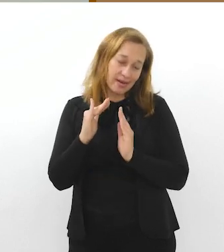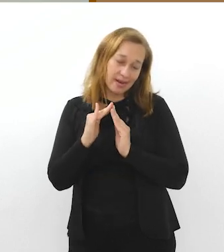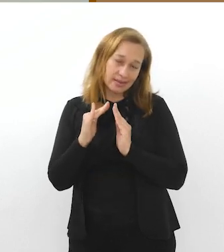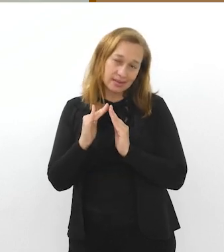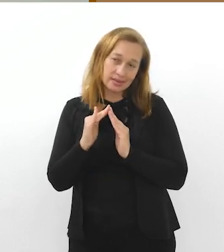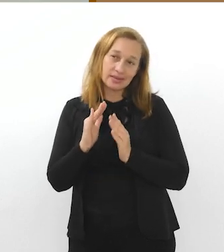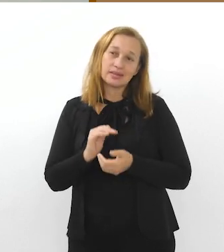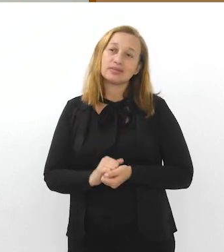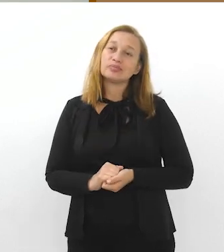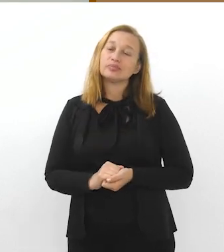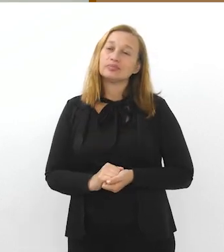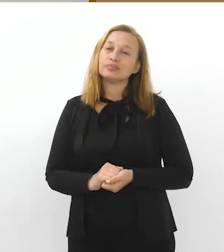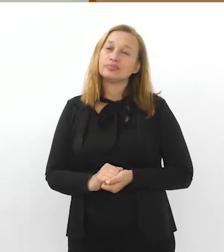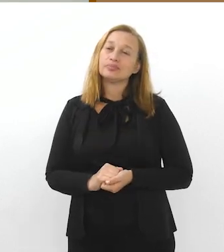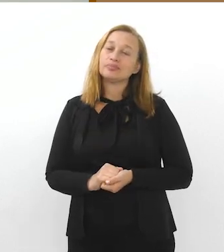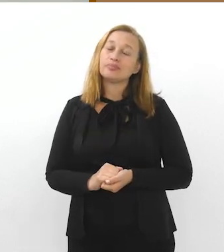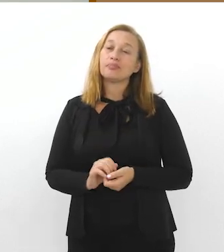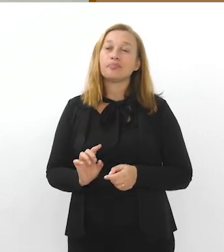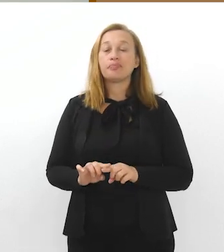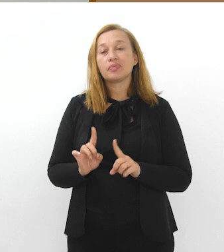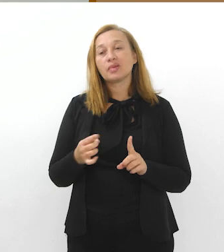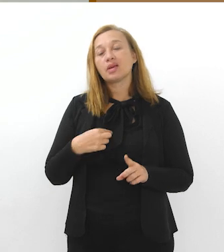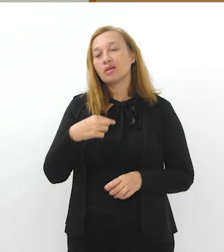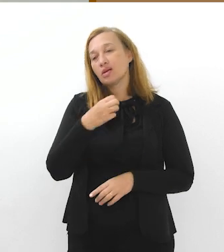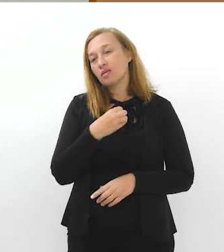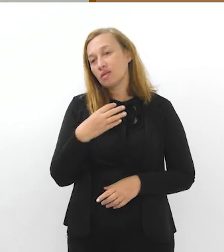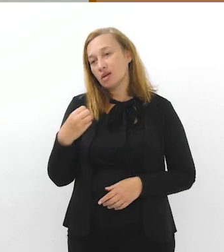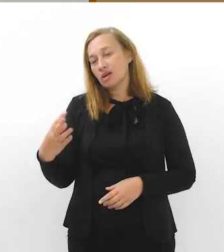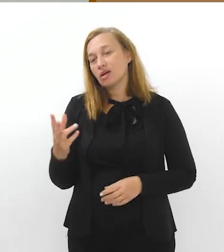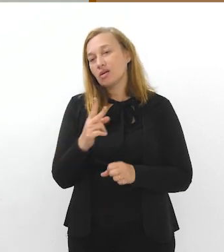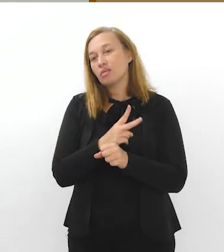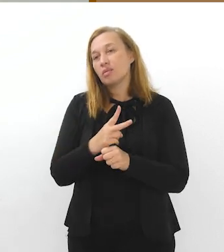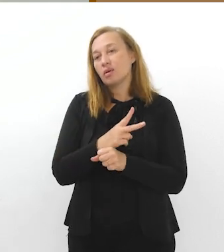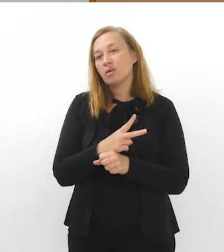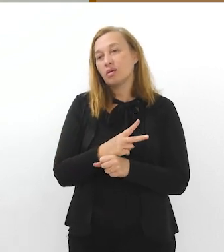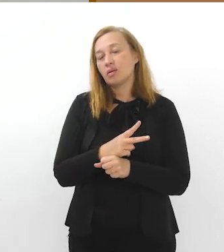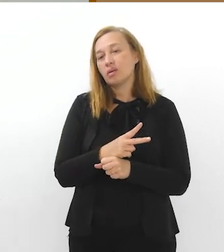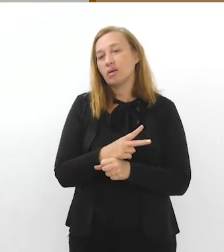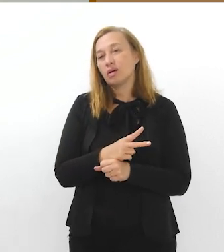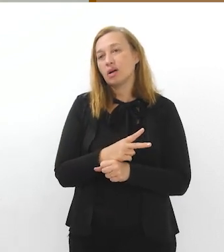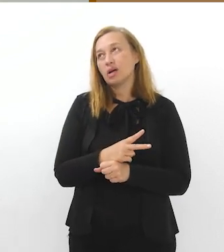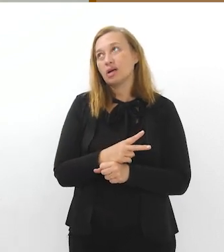Mas eu amo ficar em casa, eu adoro, eu me sinto muito bem em casa.